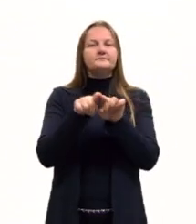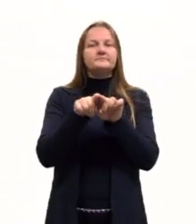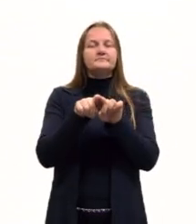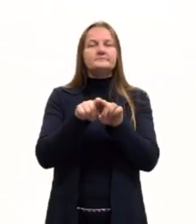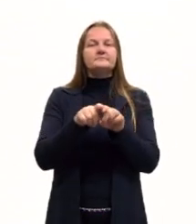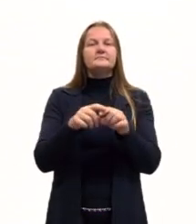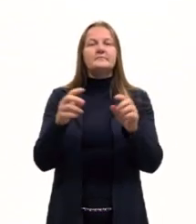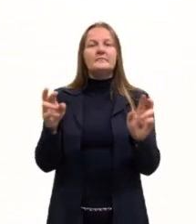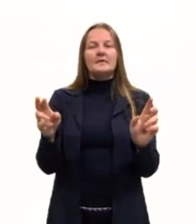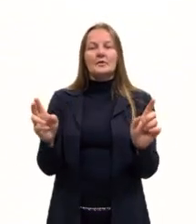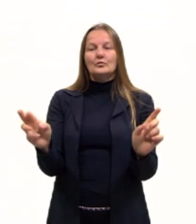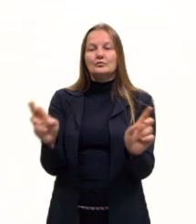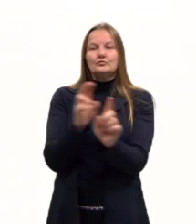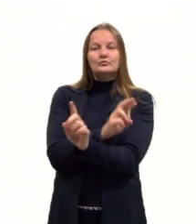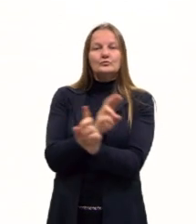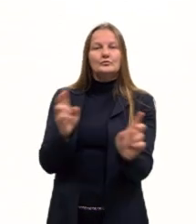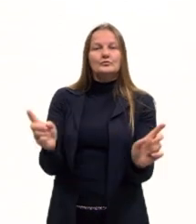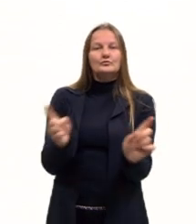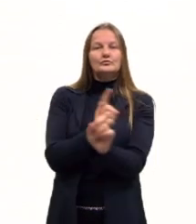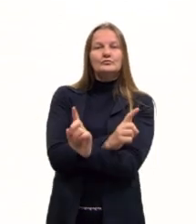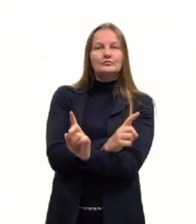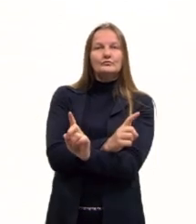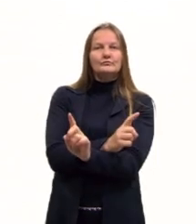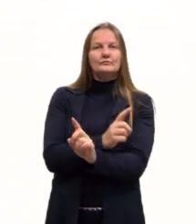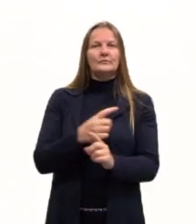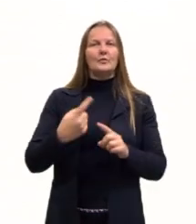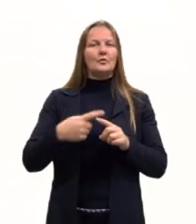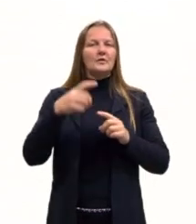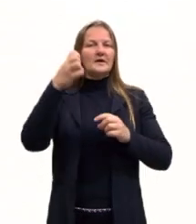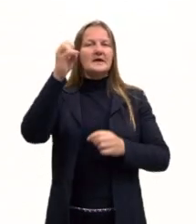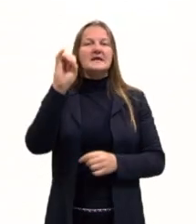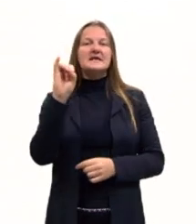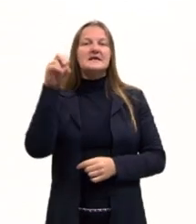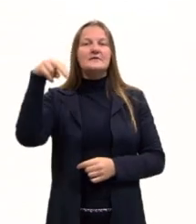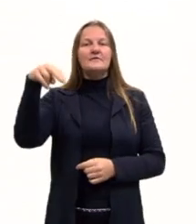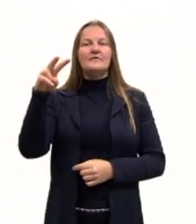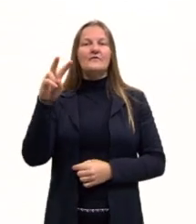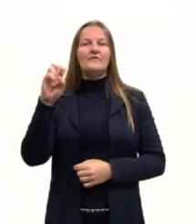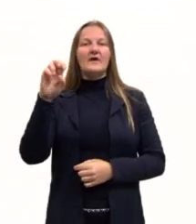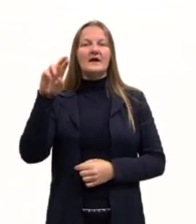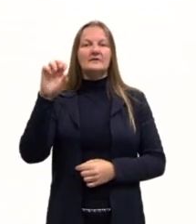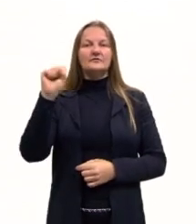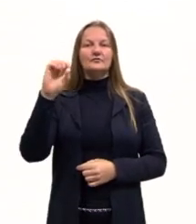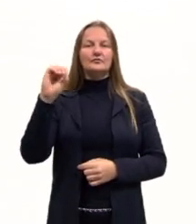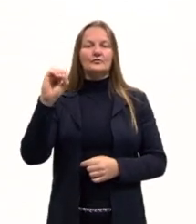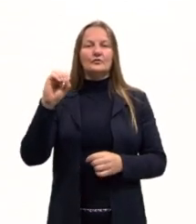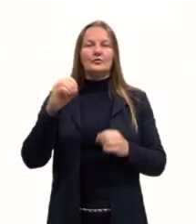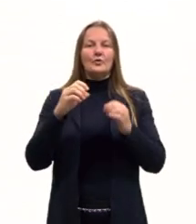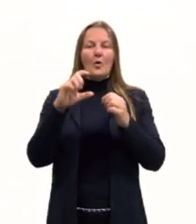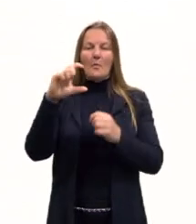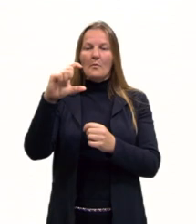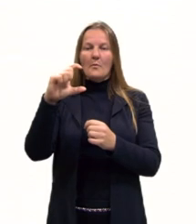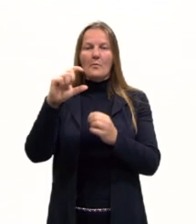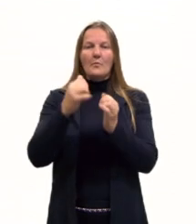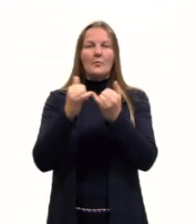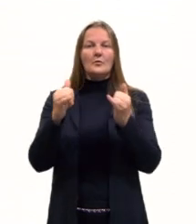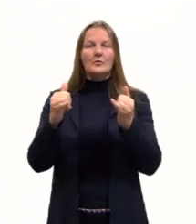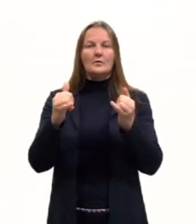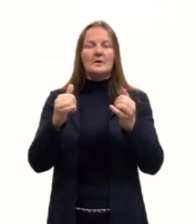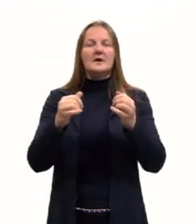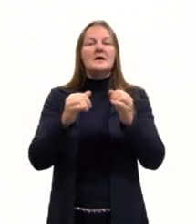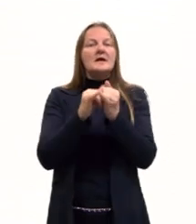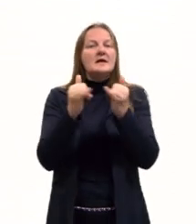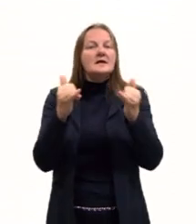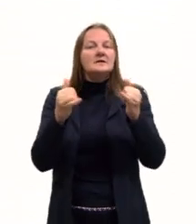inverso também se estuda na eletroquímica que que seria o processo inverso a uma pilha a formação de energia